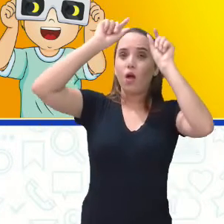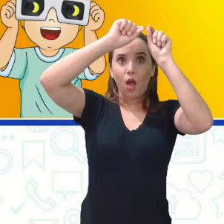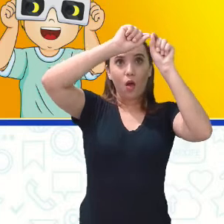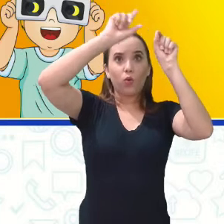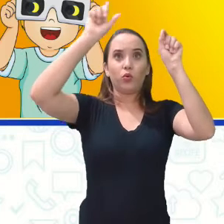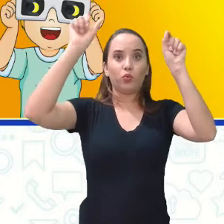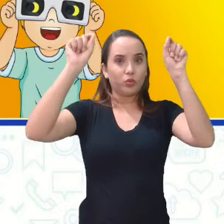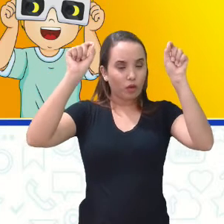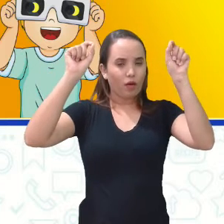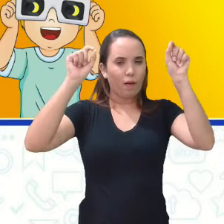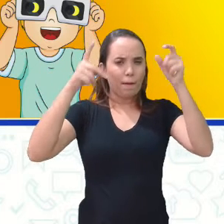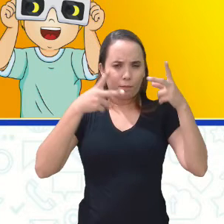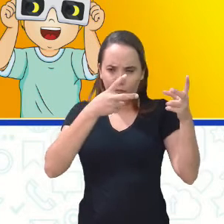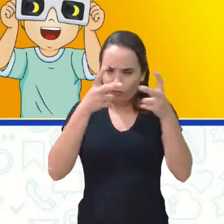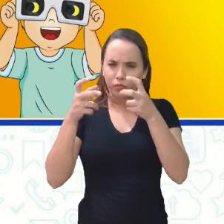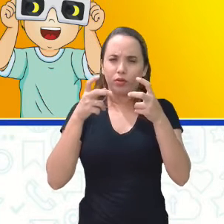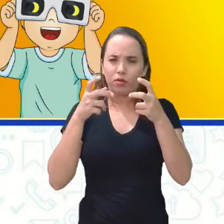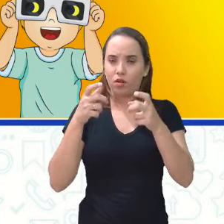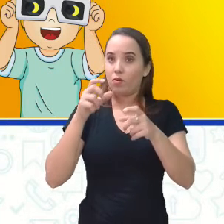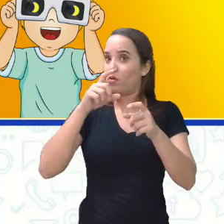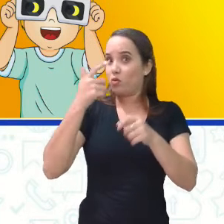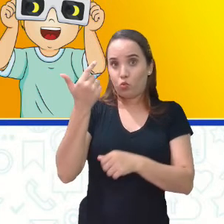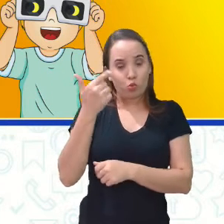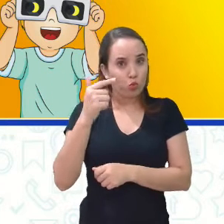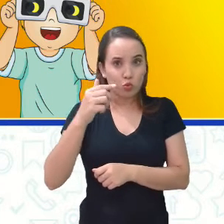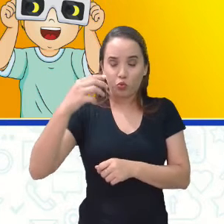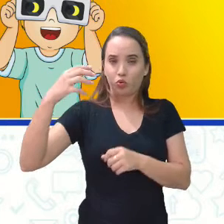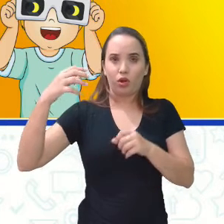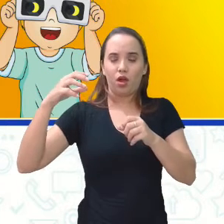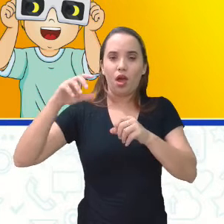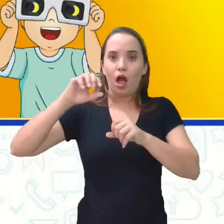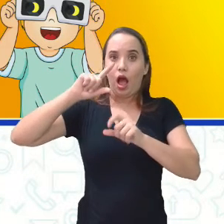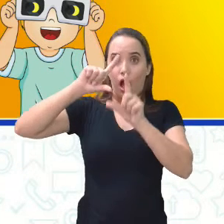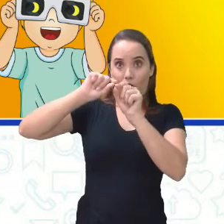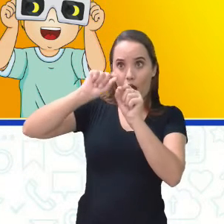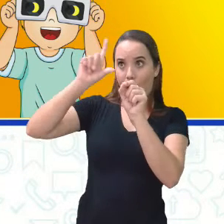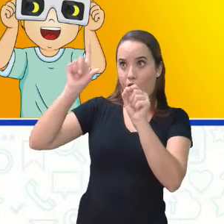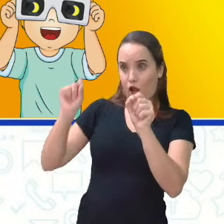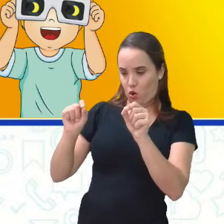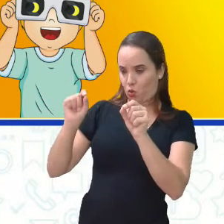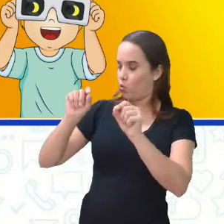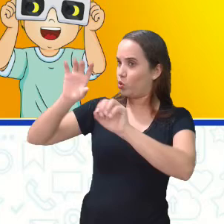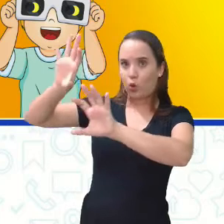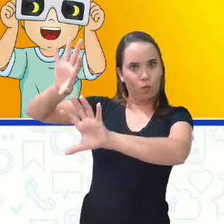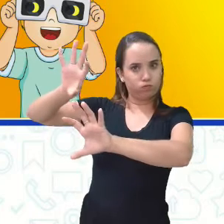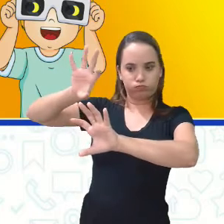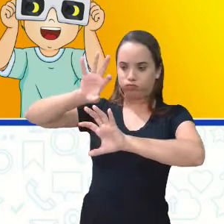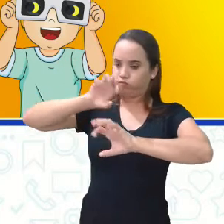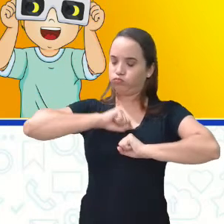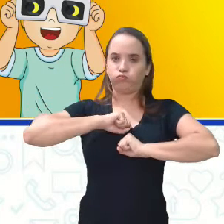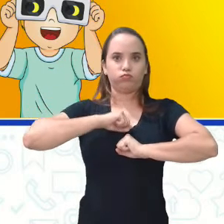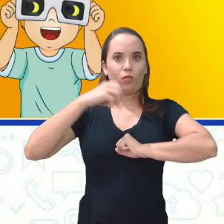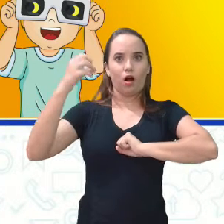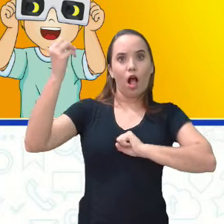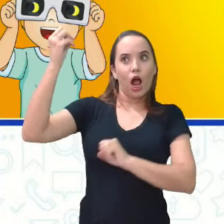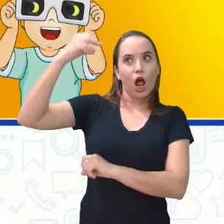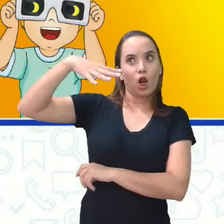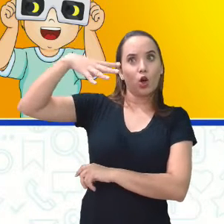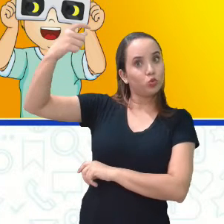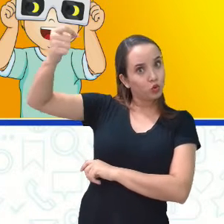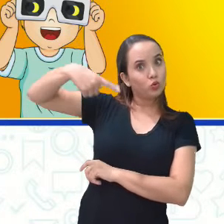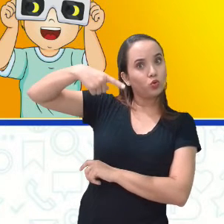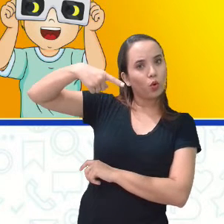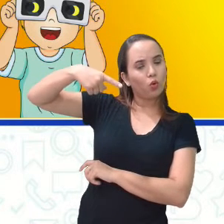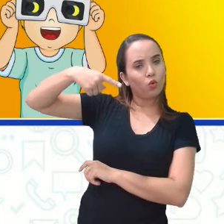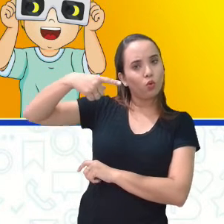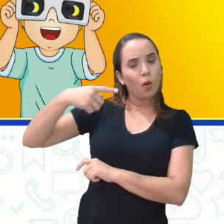a Lua, né, não está recebendo a luz do Sol, já que a Lua, né, é um satélite